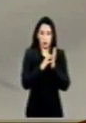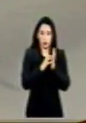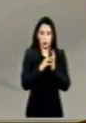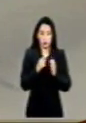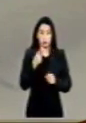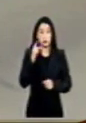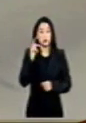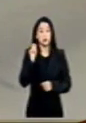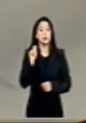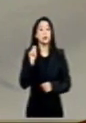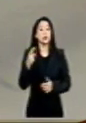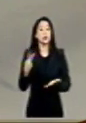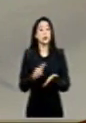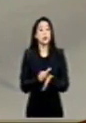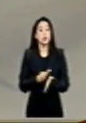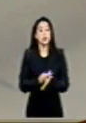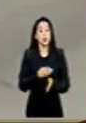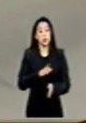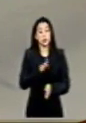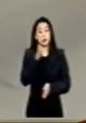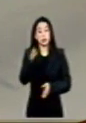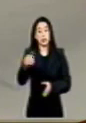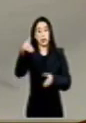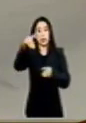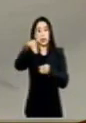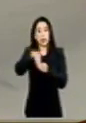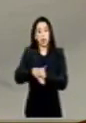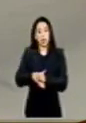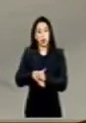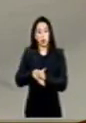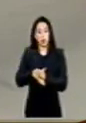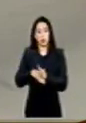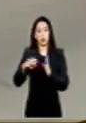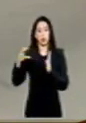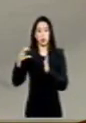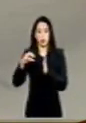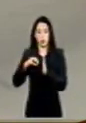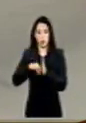Isso tudo foi feito nas dependências do Senado Federal,